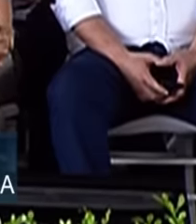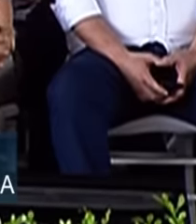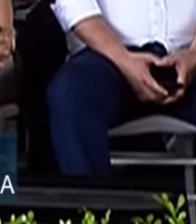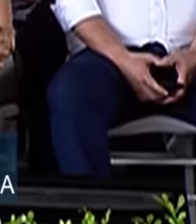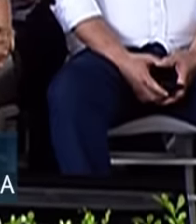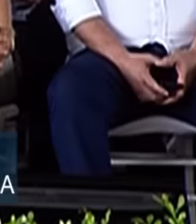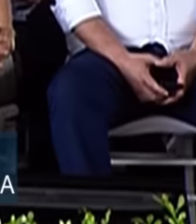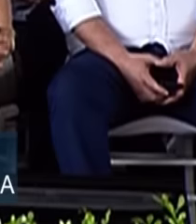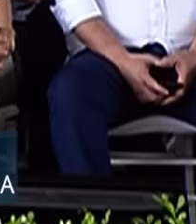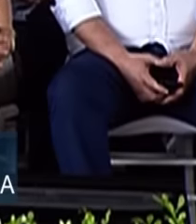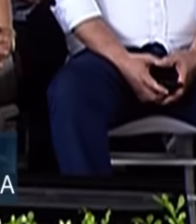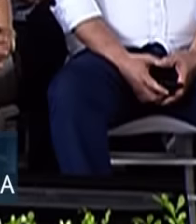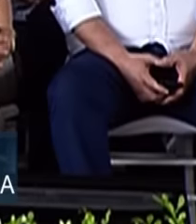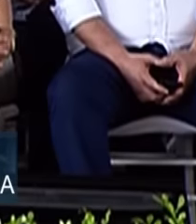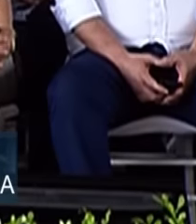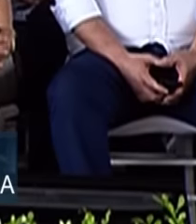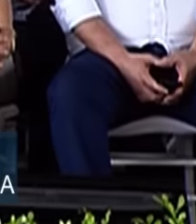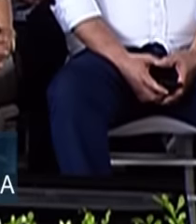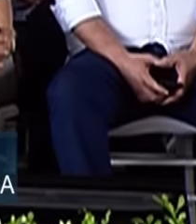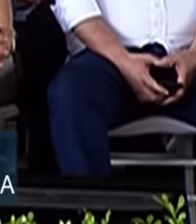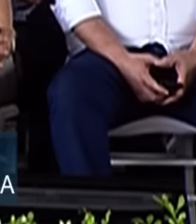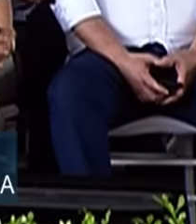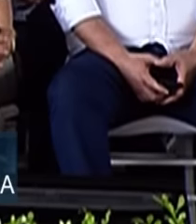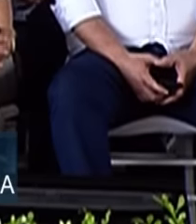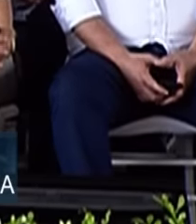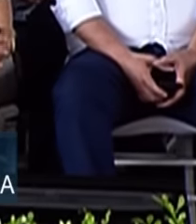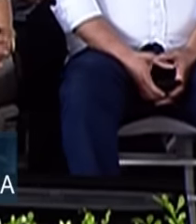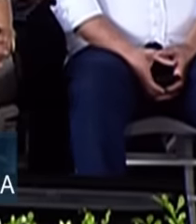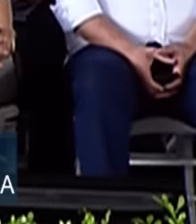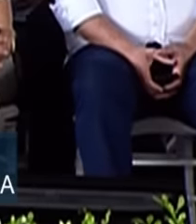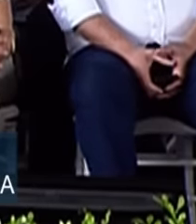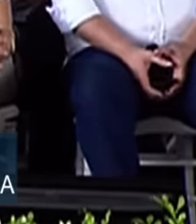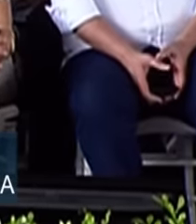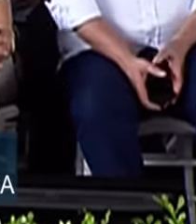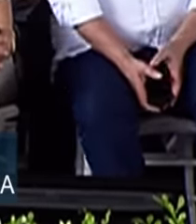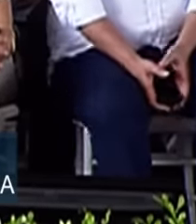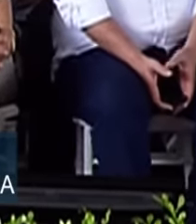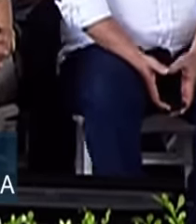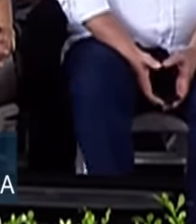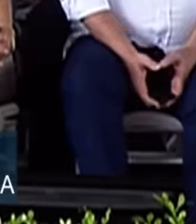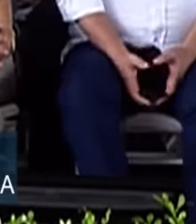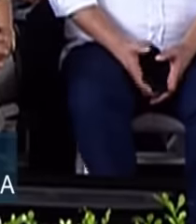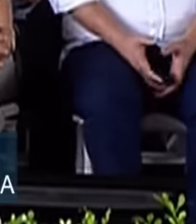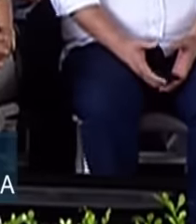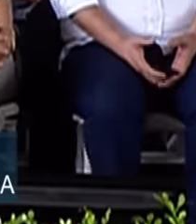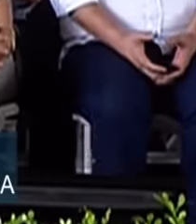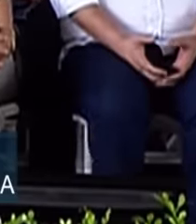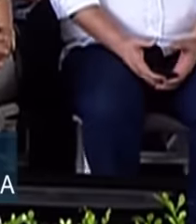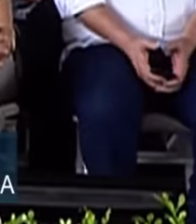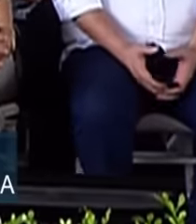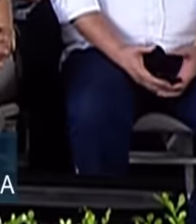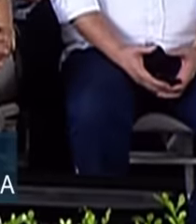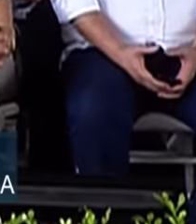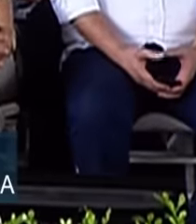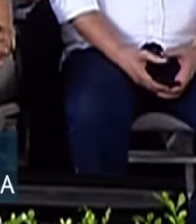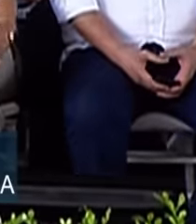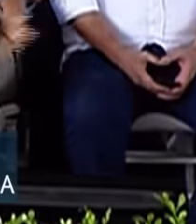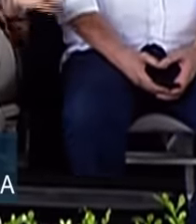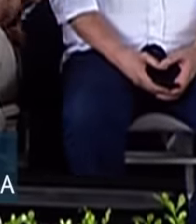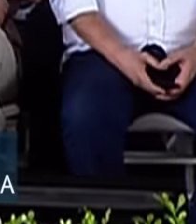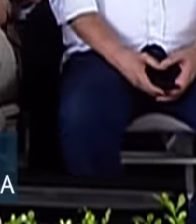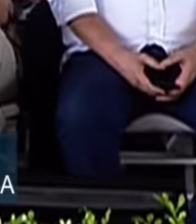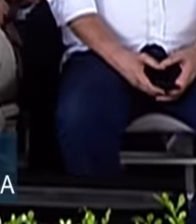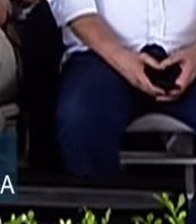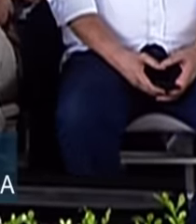Juazeiro chegou, presidente, ao primeiro lugar na geração de emprego na Bahia e em todo o Nordeste,